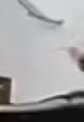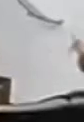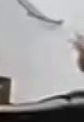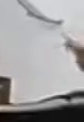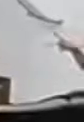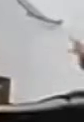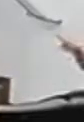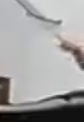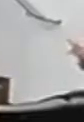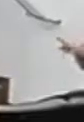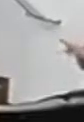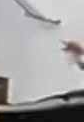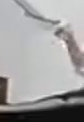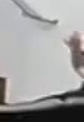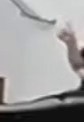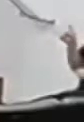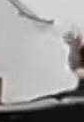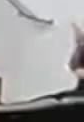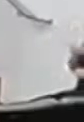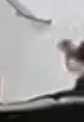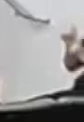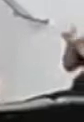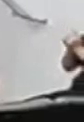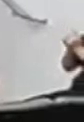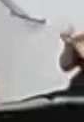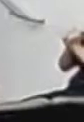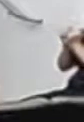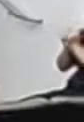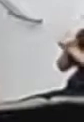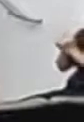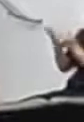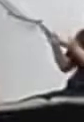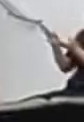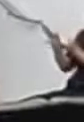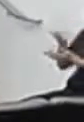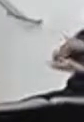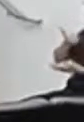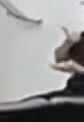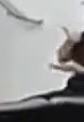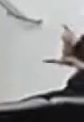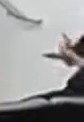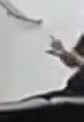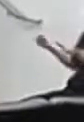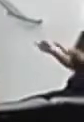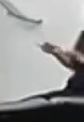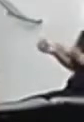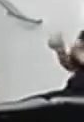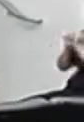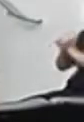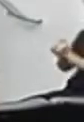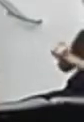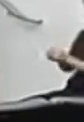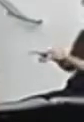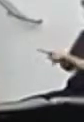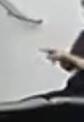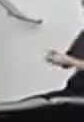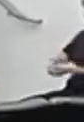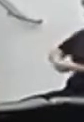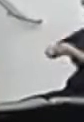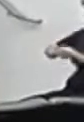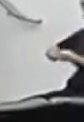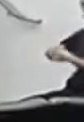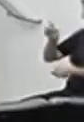professores efetivos e que tem acompanhado de perto, desde o primeiro momento, essa situação. Quero cumprimentar e registrar a